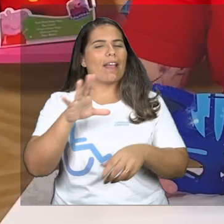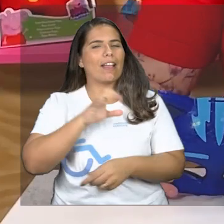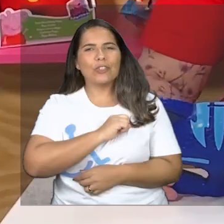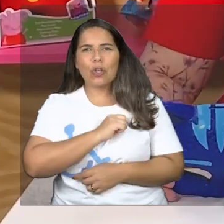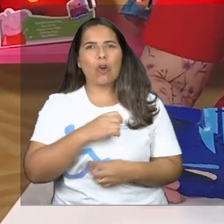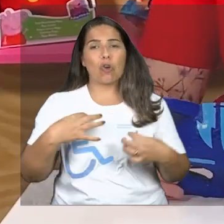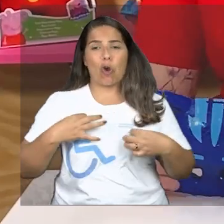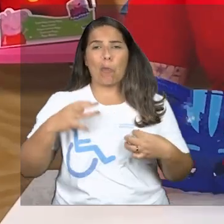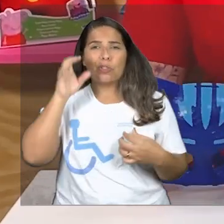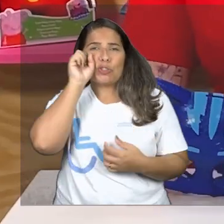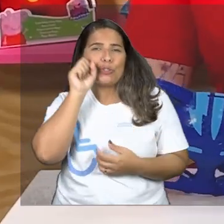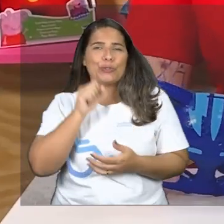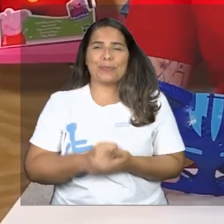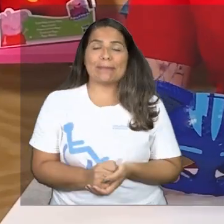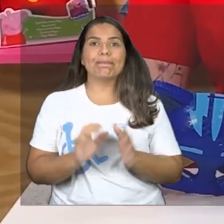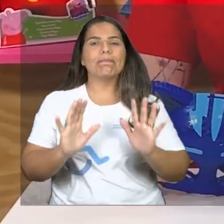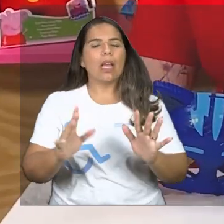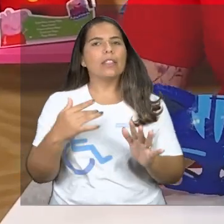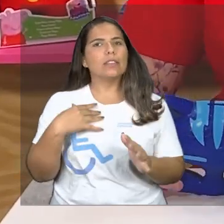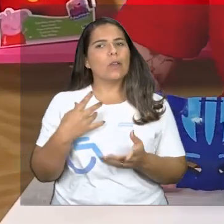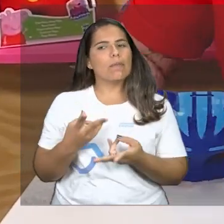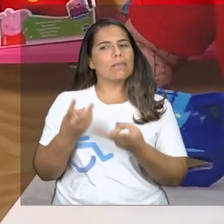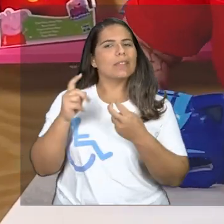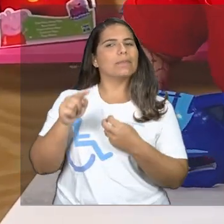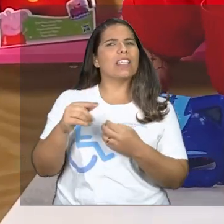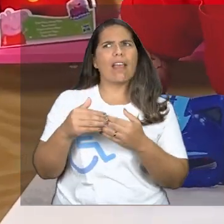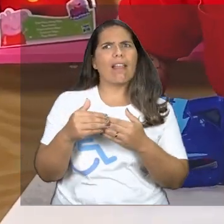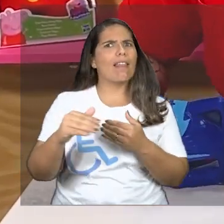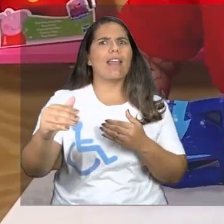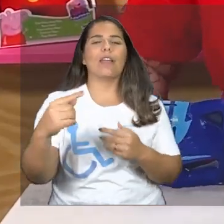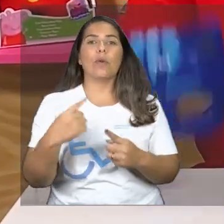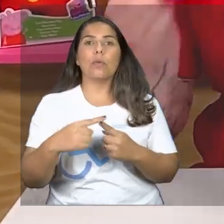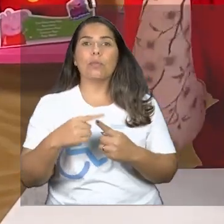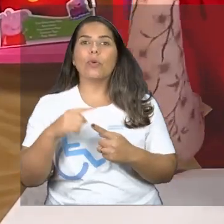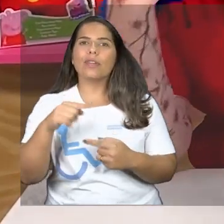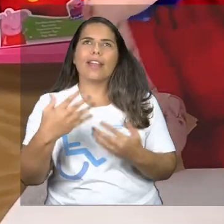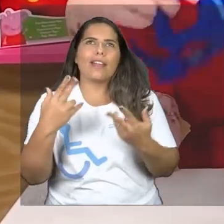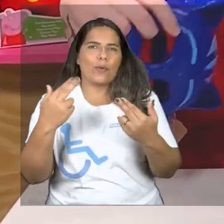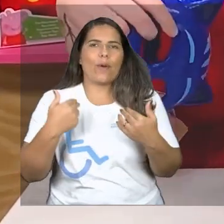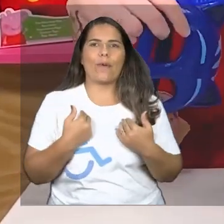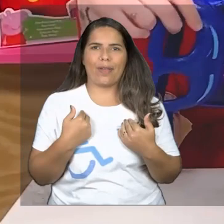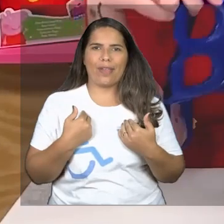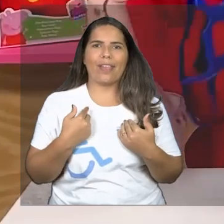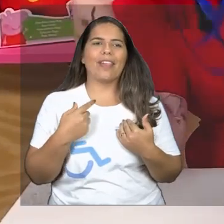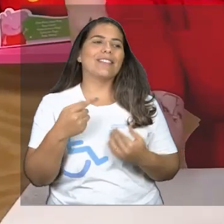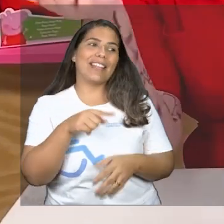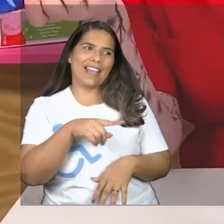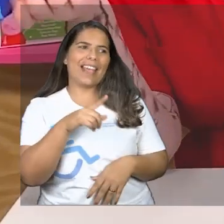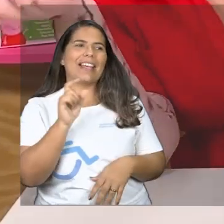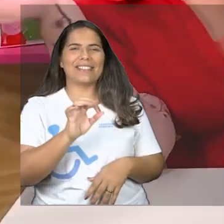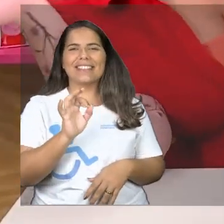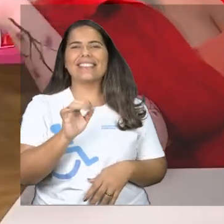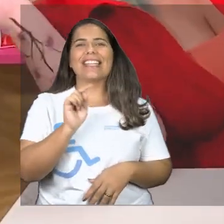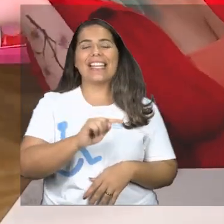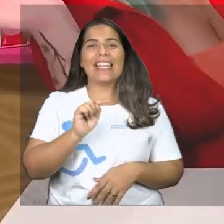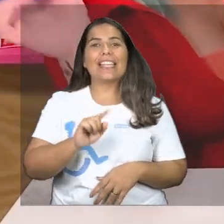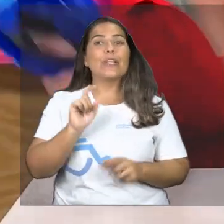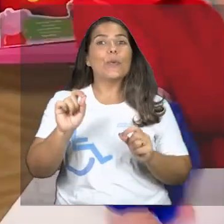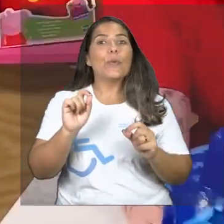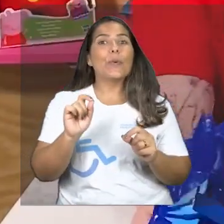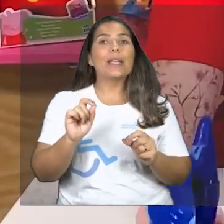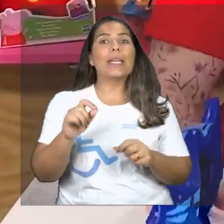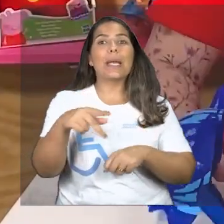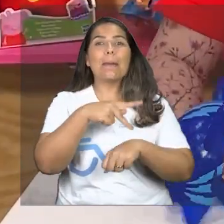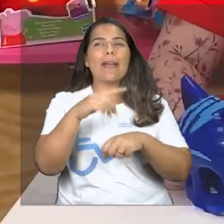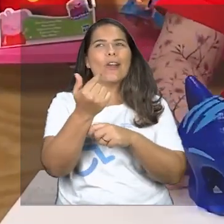pijama também, melhor roupa. Mas minha identificação com eles vai além, porque assim como eu, a origem deles é lá